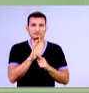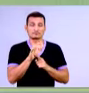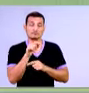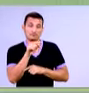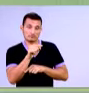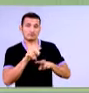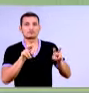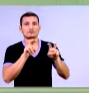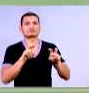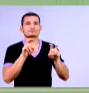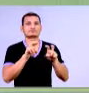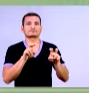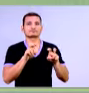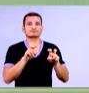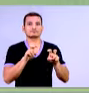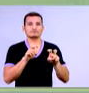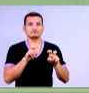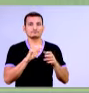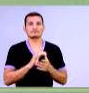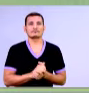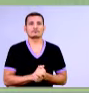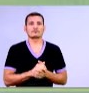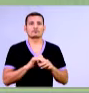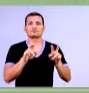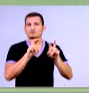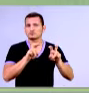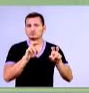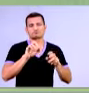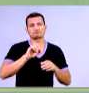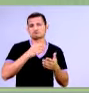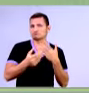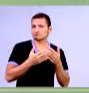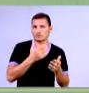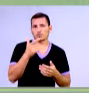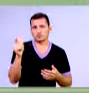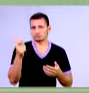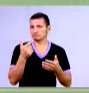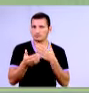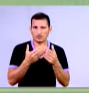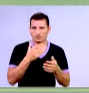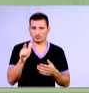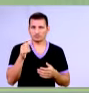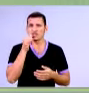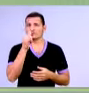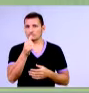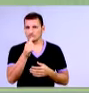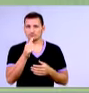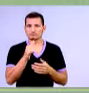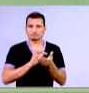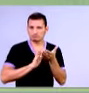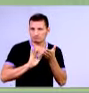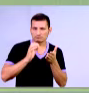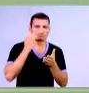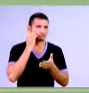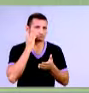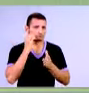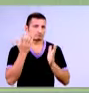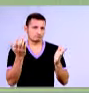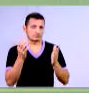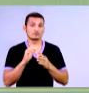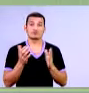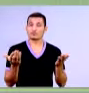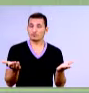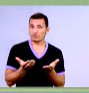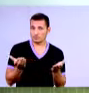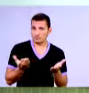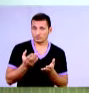computador. Computador ou qualquer outro dispositivo eletrônico. Então, hoje em dia,